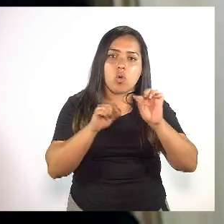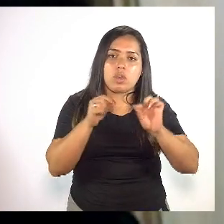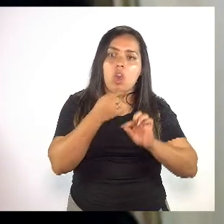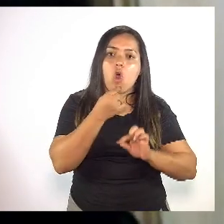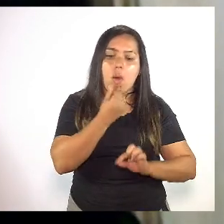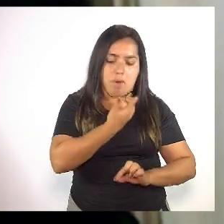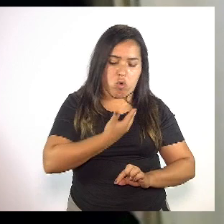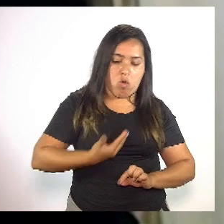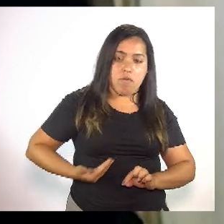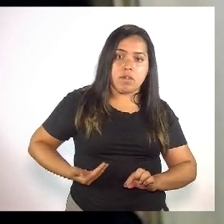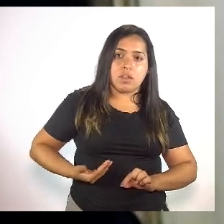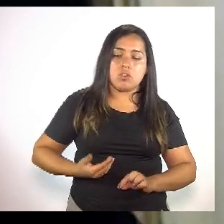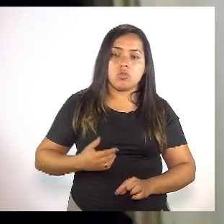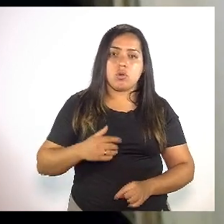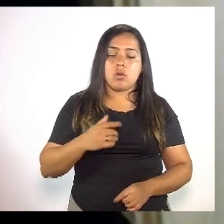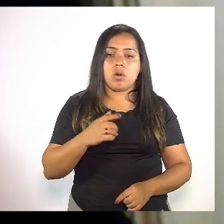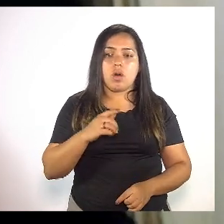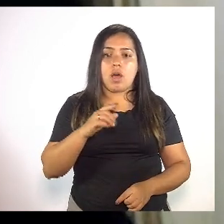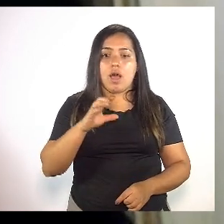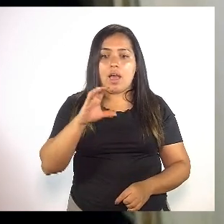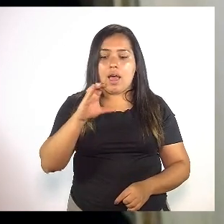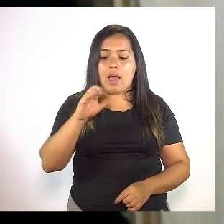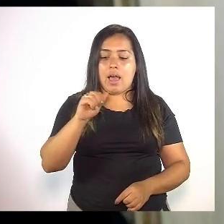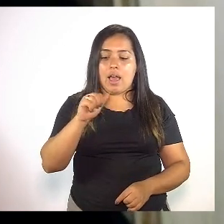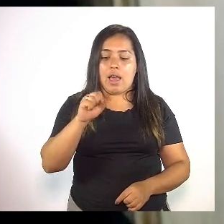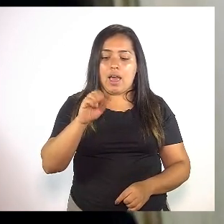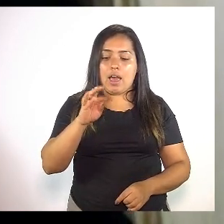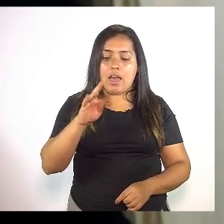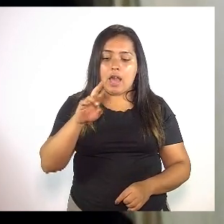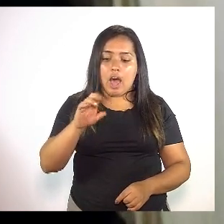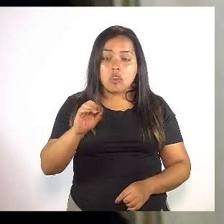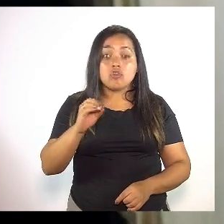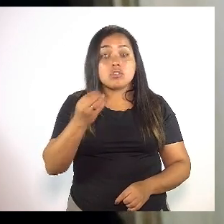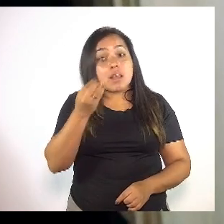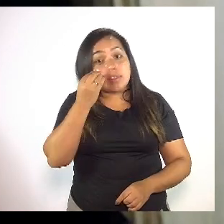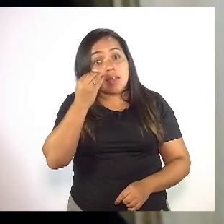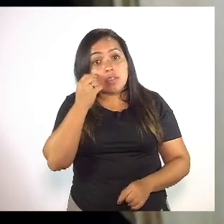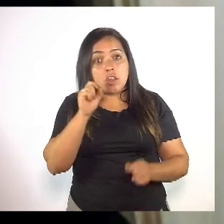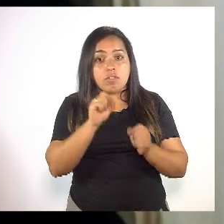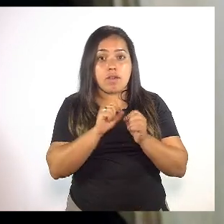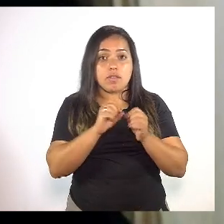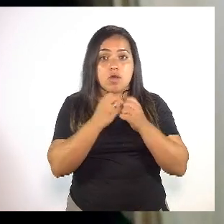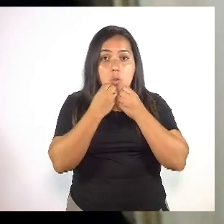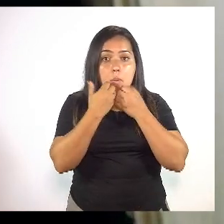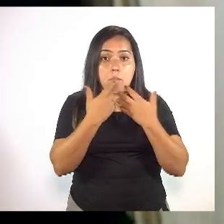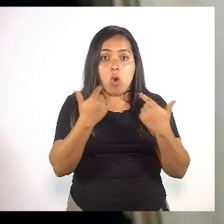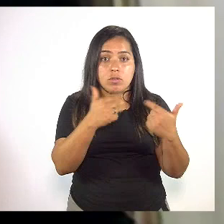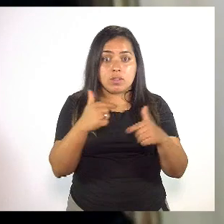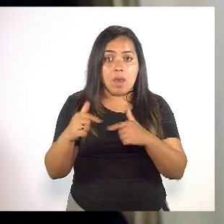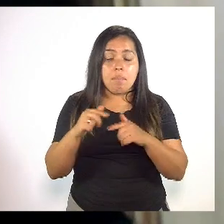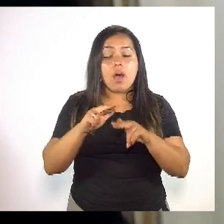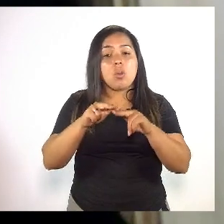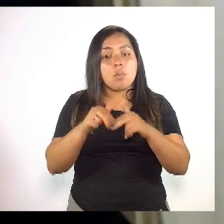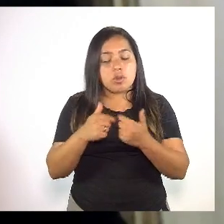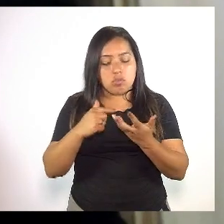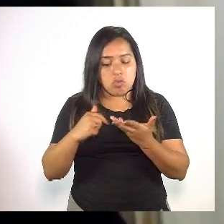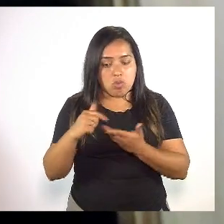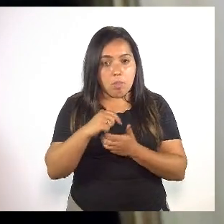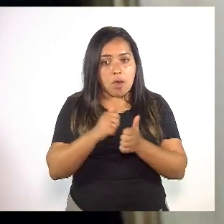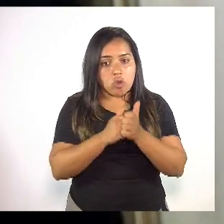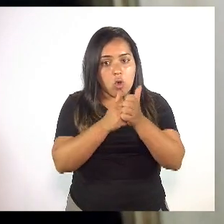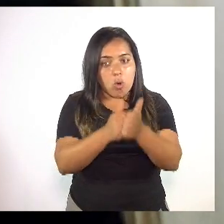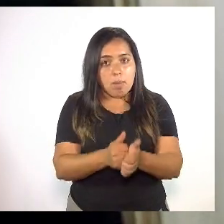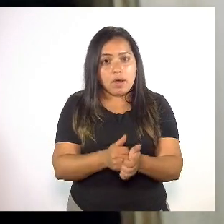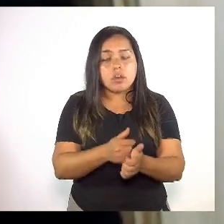governador Cláudio Castro, que vem, de certa forma, tentando fazer um bom trabalho. Então, por essas singelas explanações, estou acompanhando o deputado